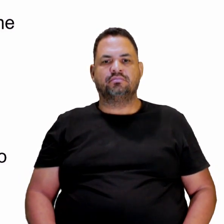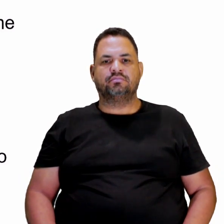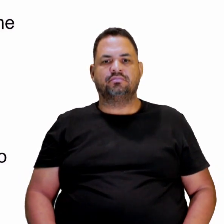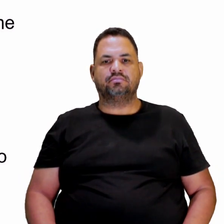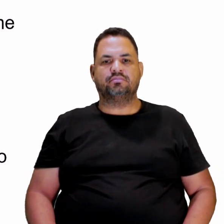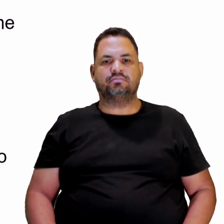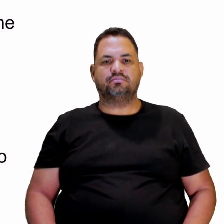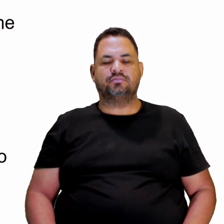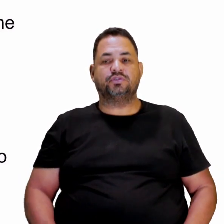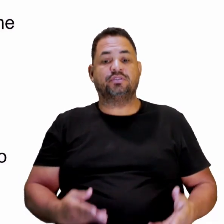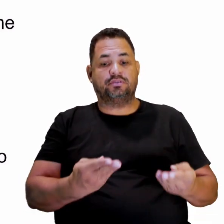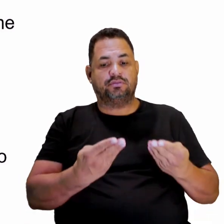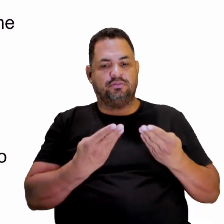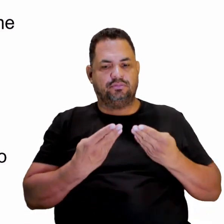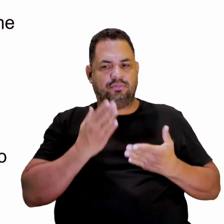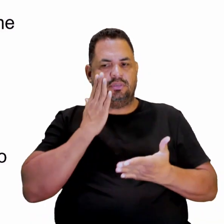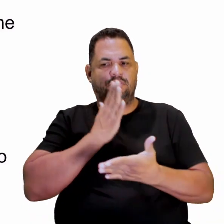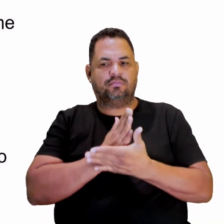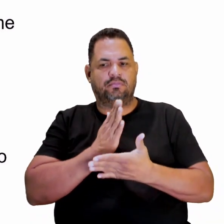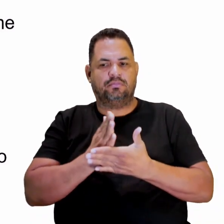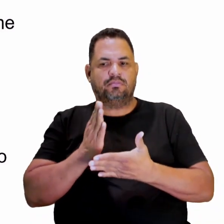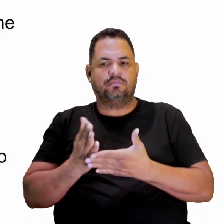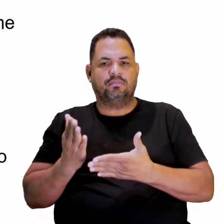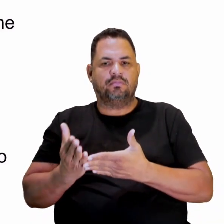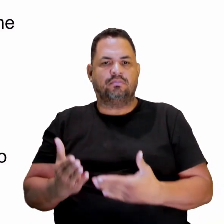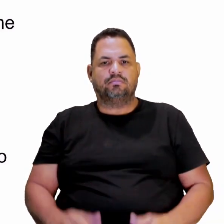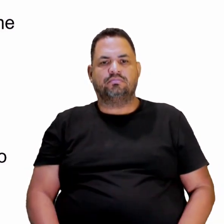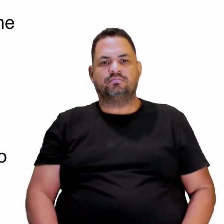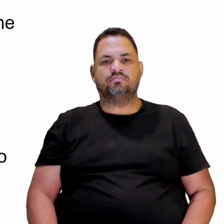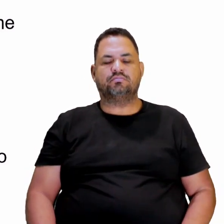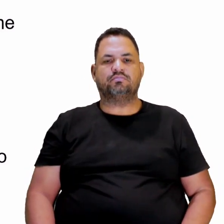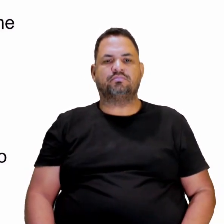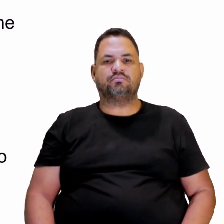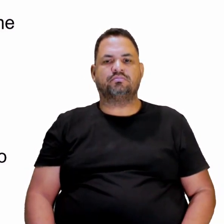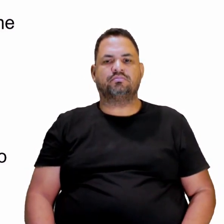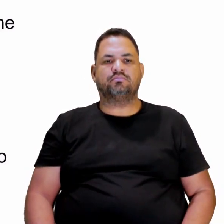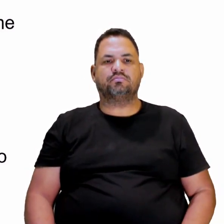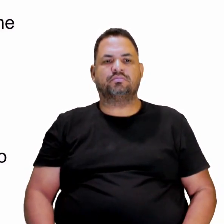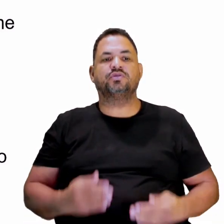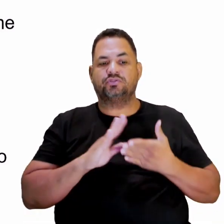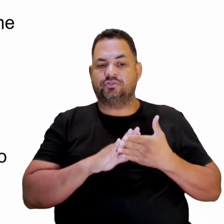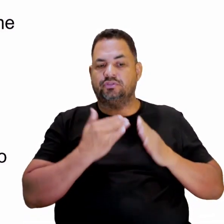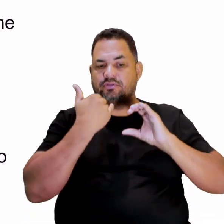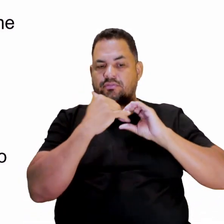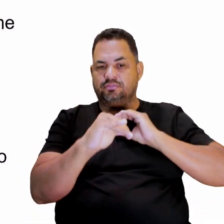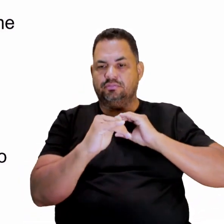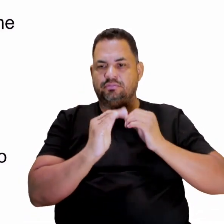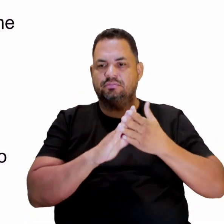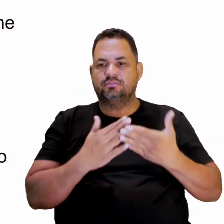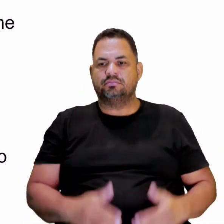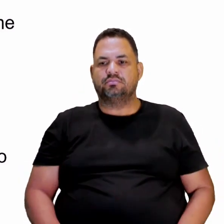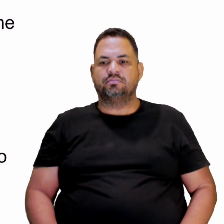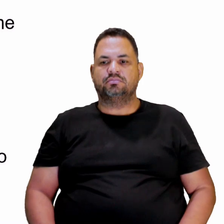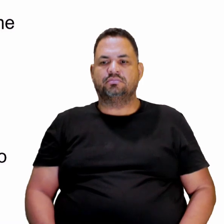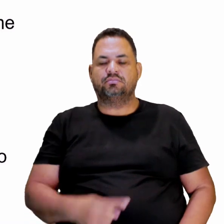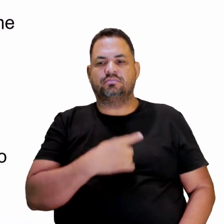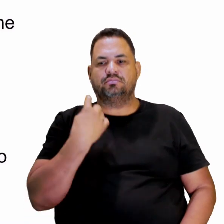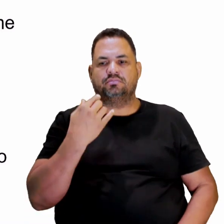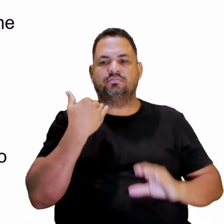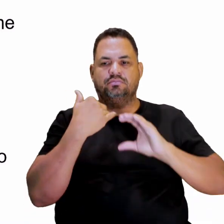a parcela which que eu te mandei? I sent, we sent, o que nós te